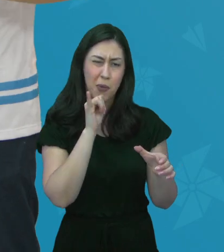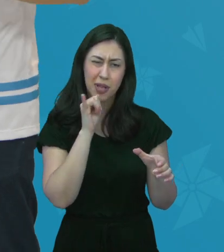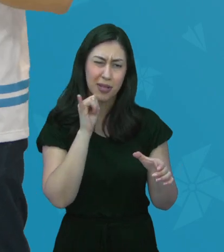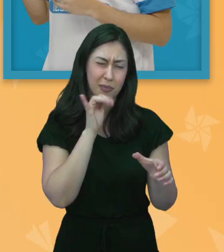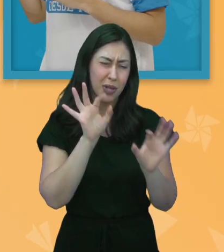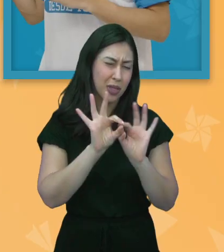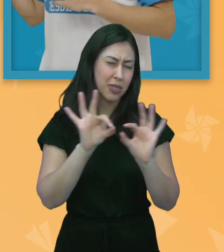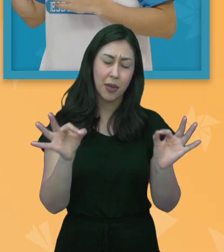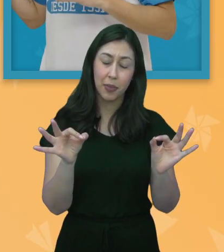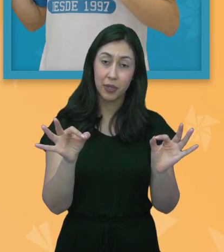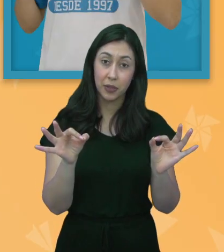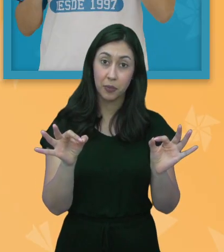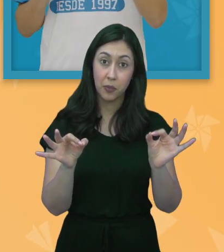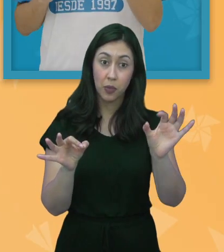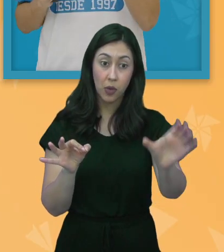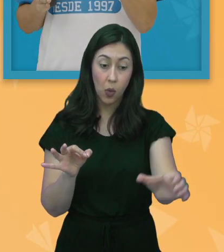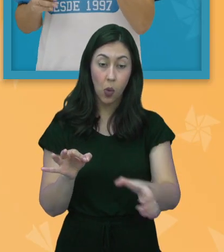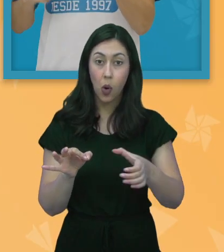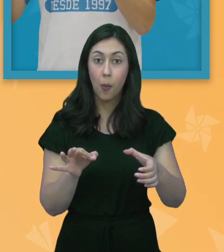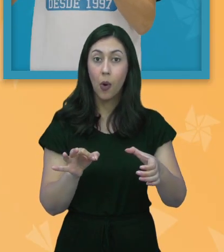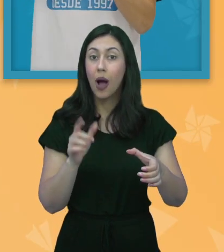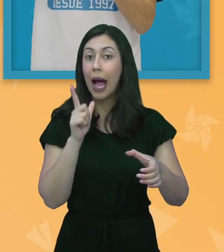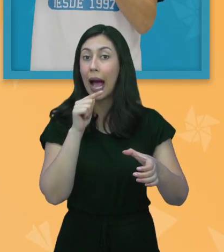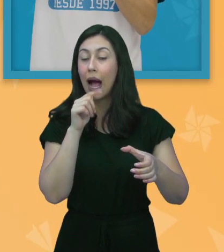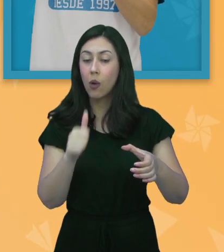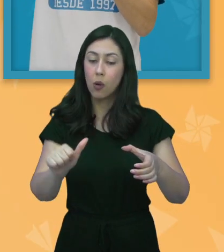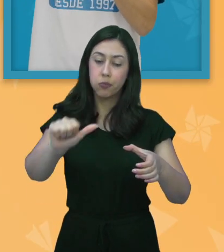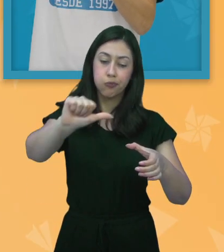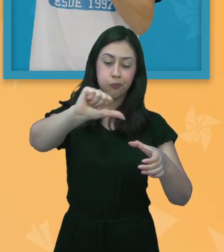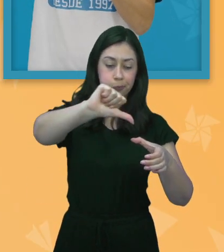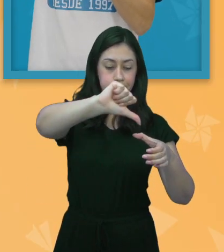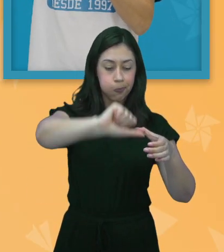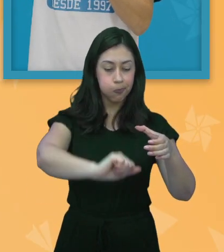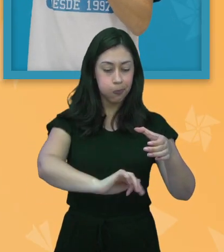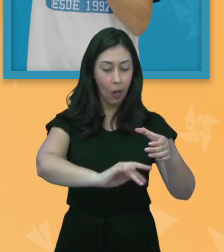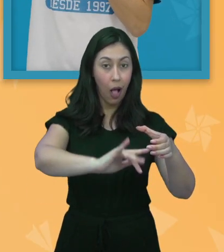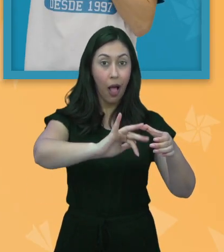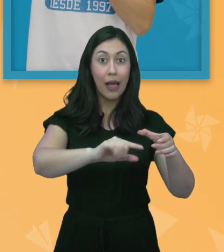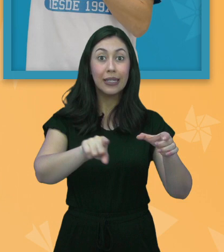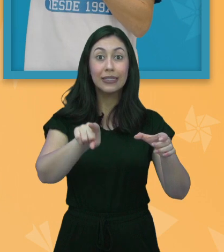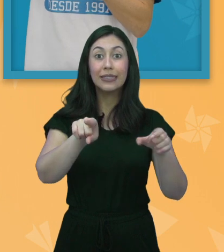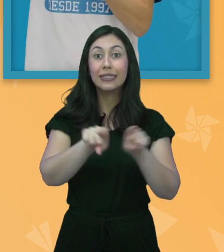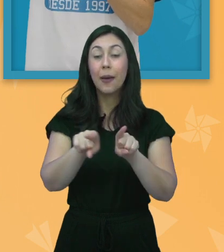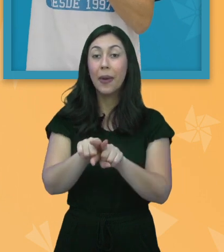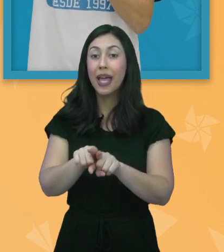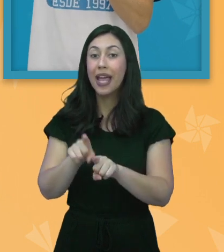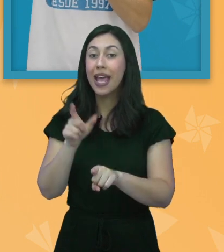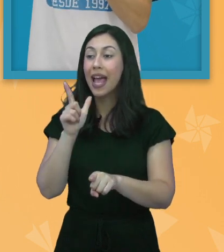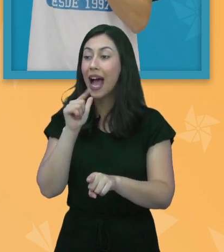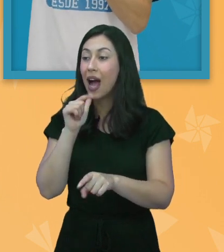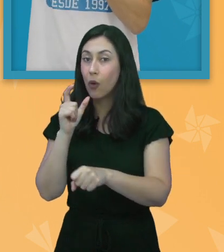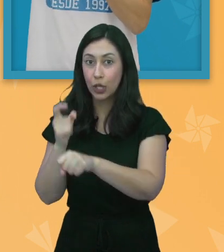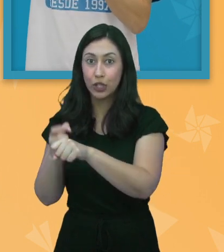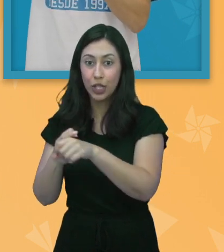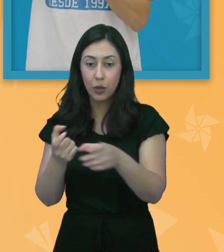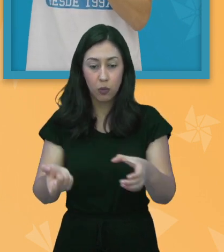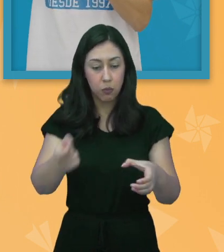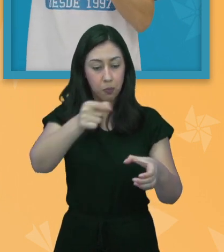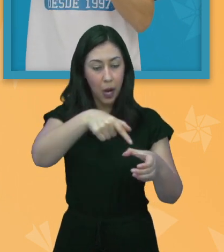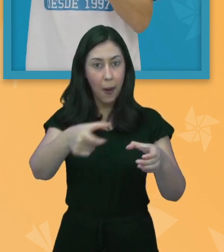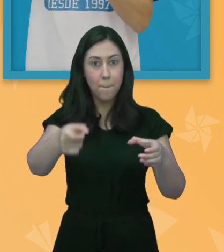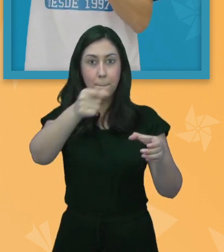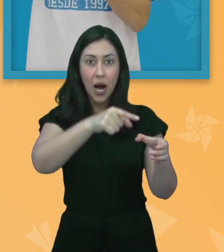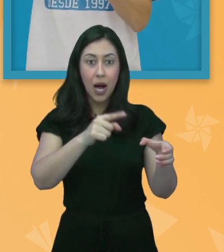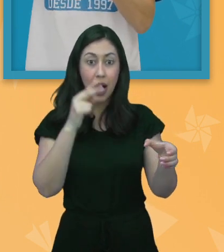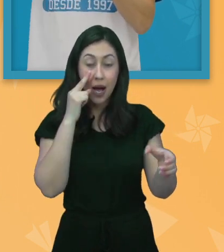casa agora, é pegar um copo de água, encher ele de água e colocar cubos de gelo dentro dele. Você vai visualizar o quê?